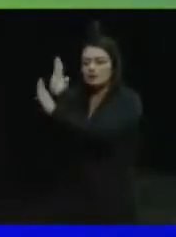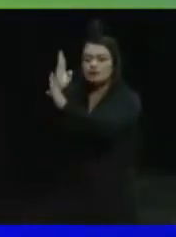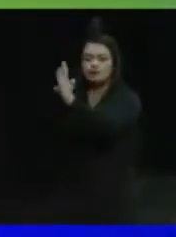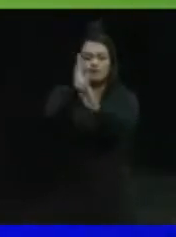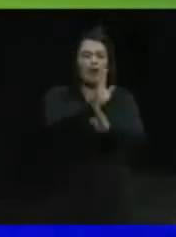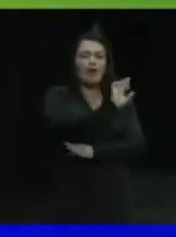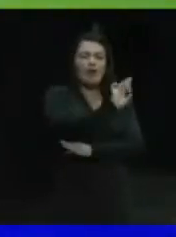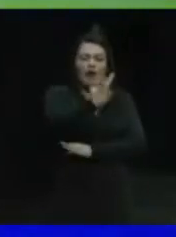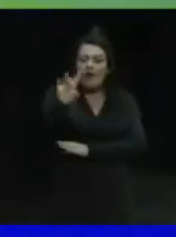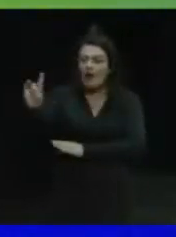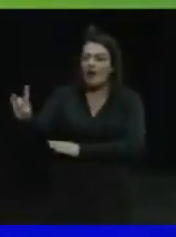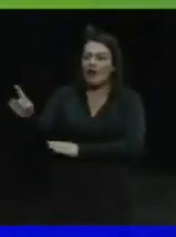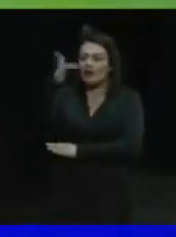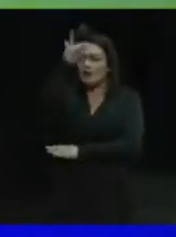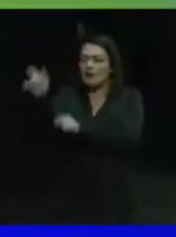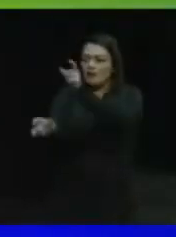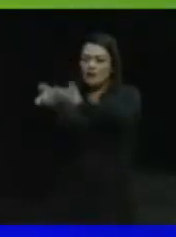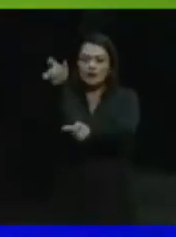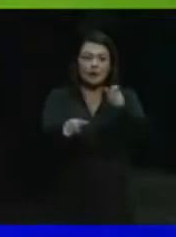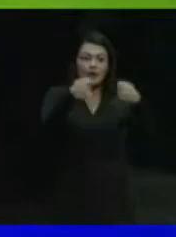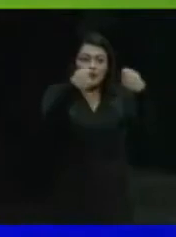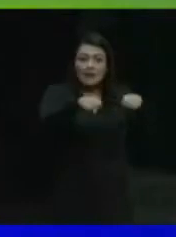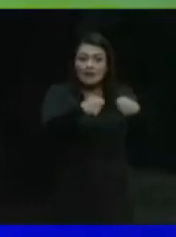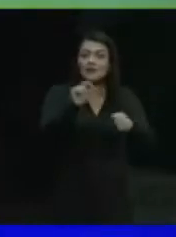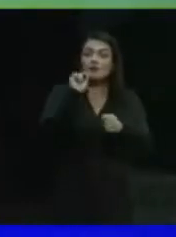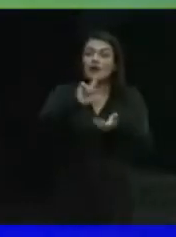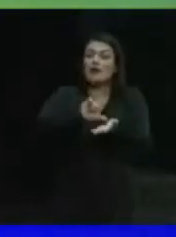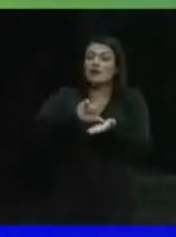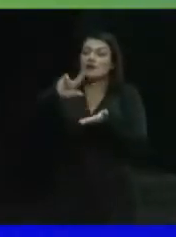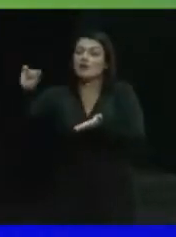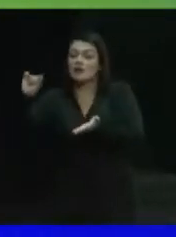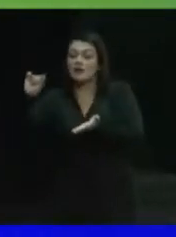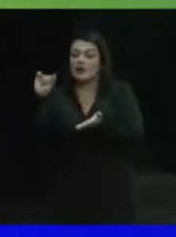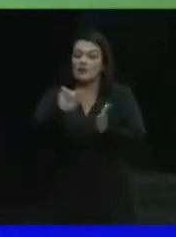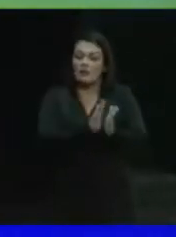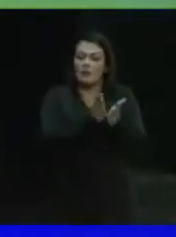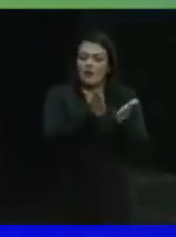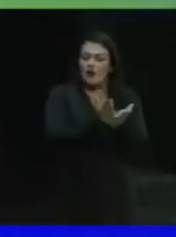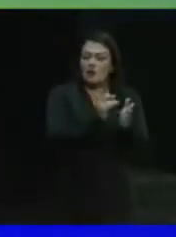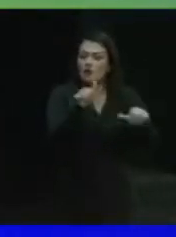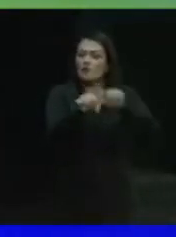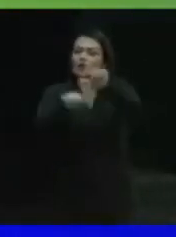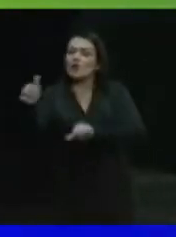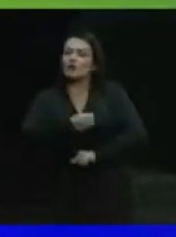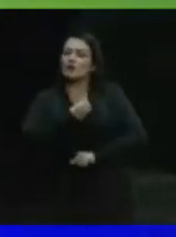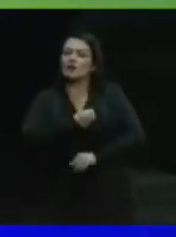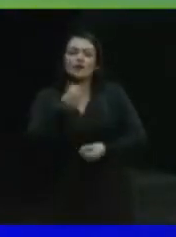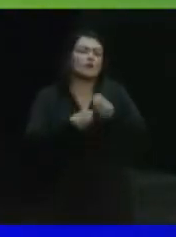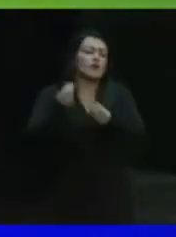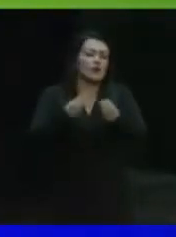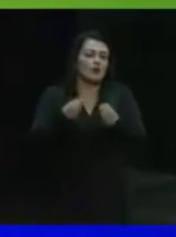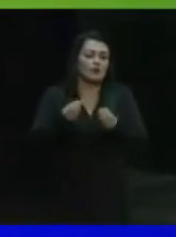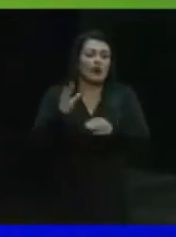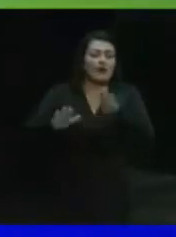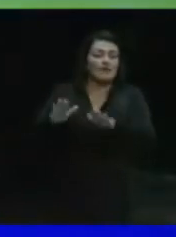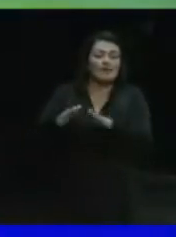cada pessoa necessita para sair da pobreza. Isso, muitas vezes, pode ser uma coisa